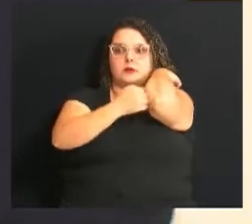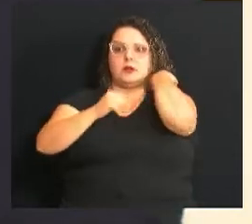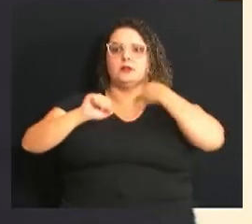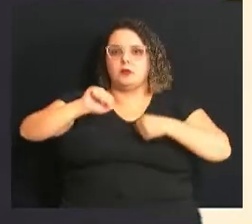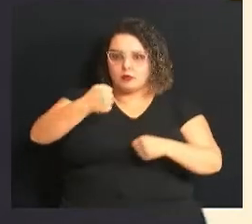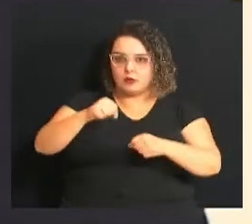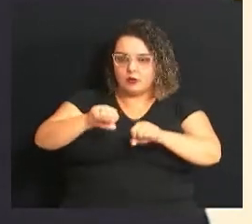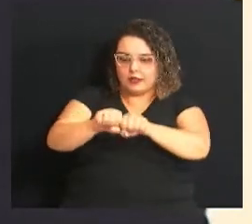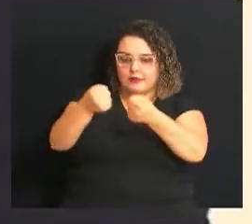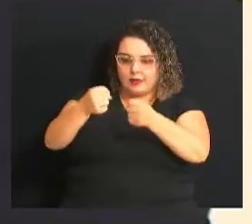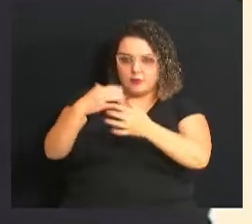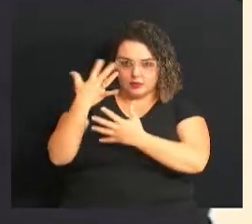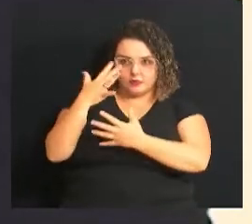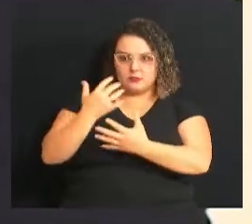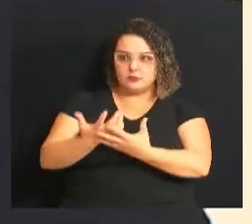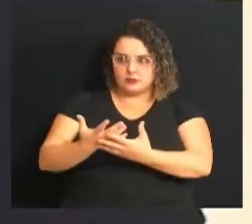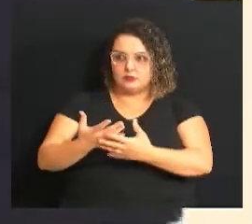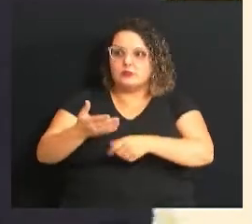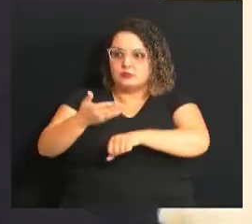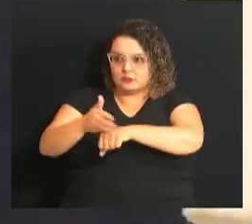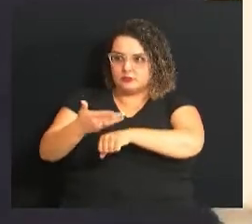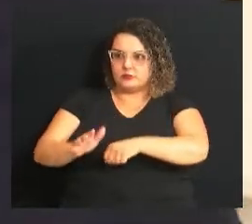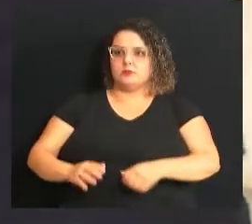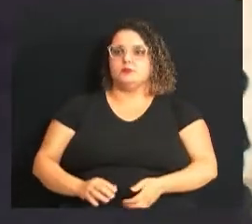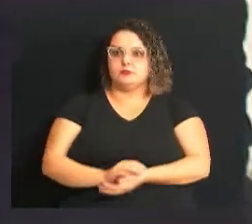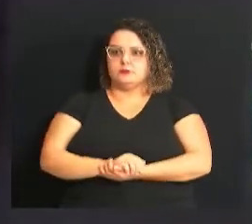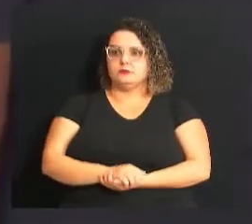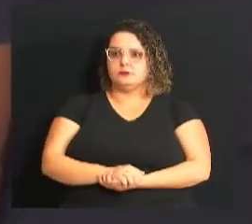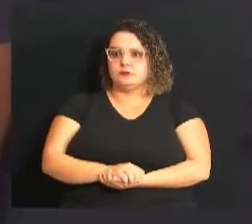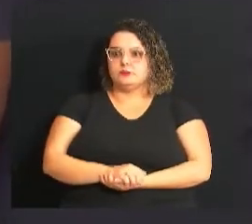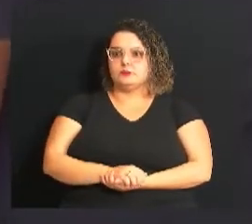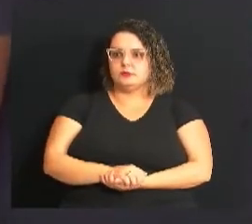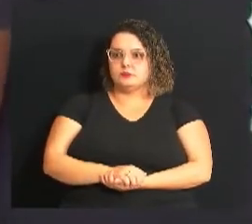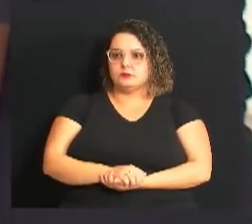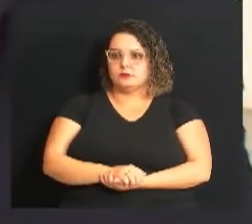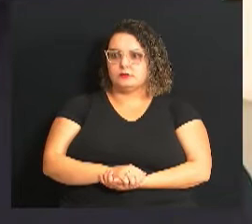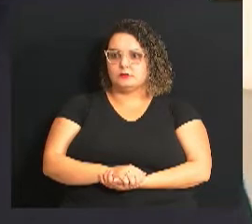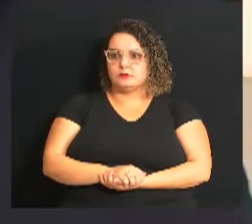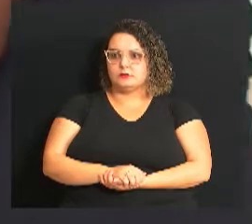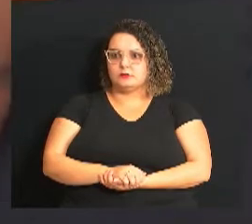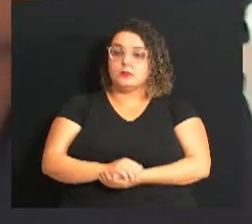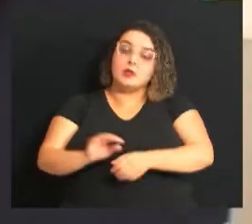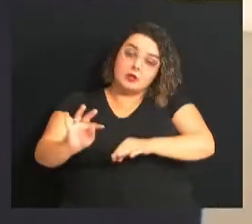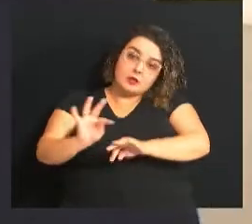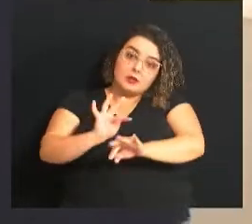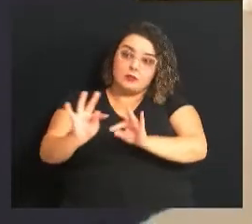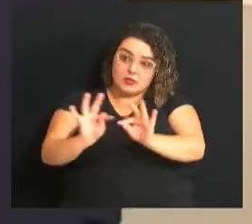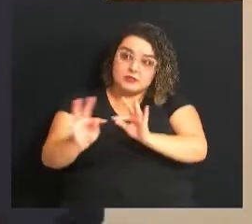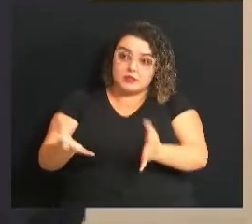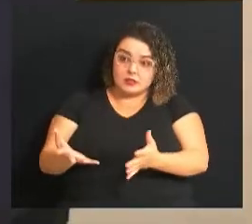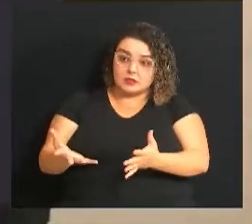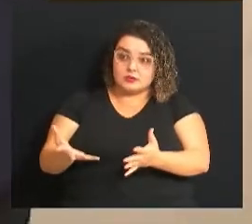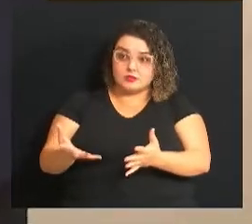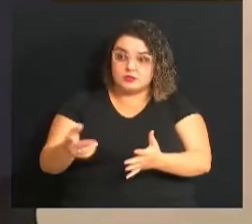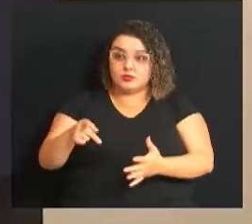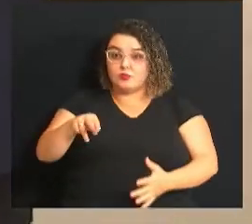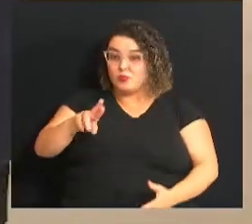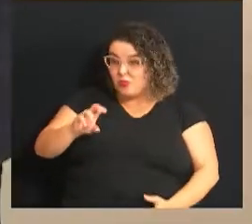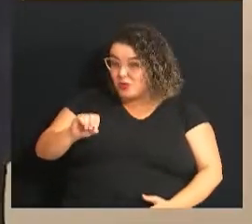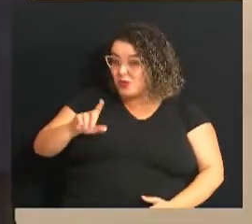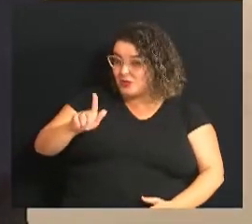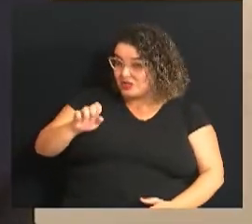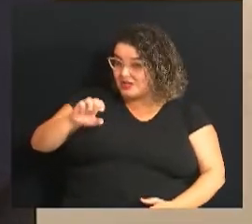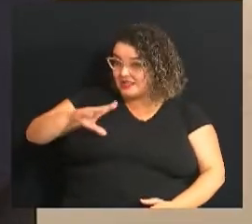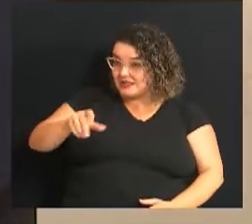uma técnica que a gente costuma passar para eles, né? E temos também algumas técnicas de projeção, né? Às vezes a gente fala, a pessoa não vai conseguir